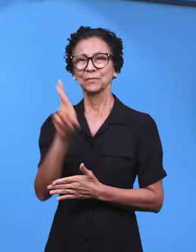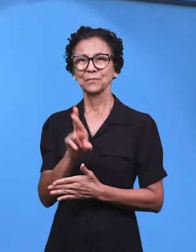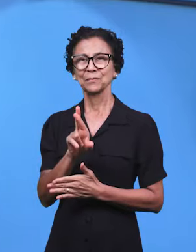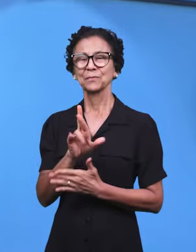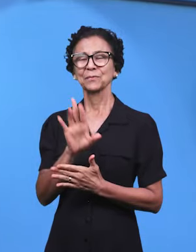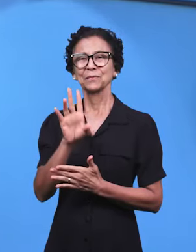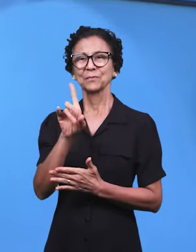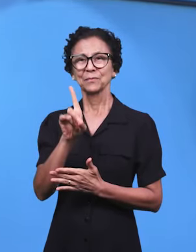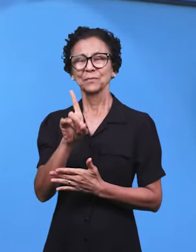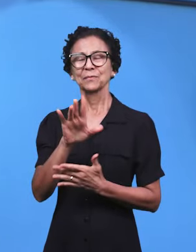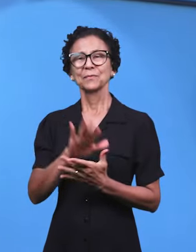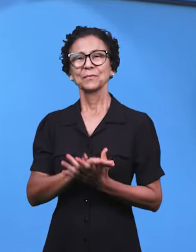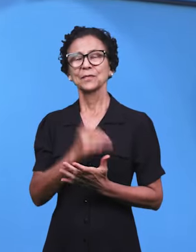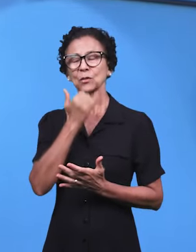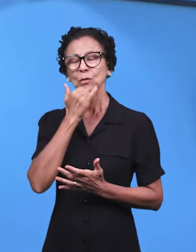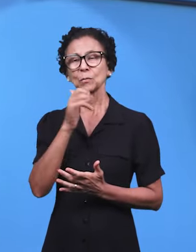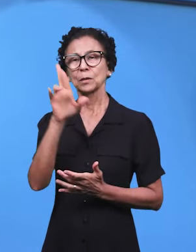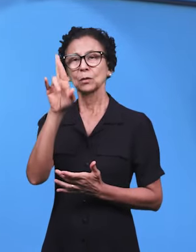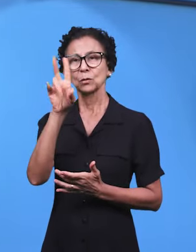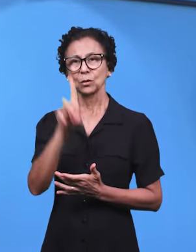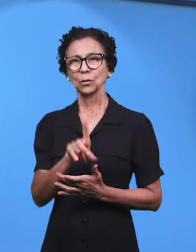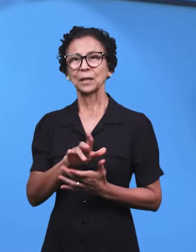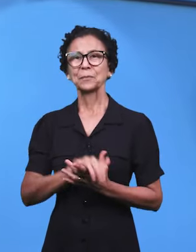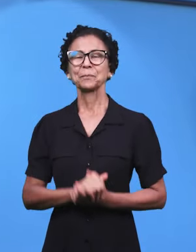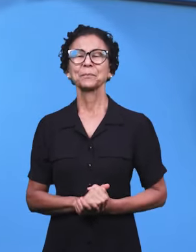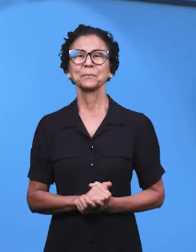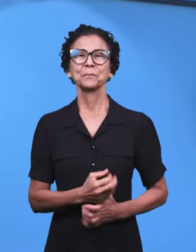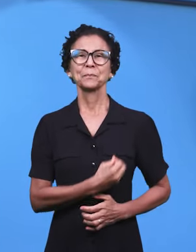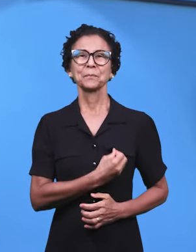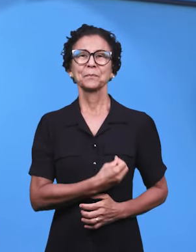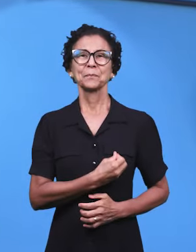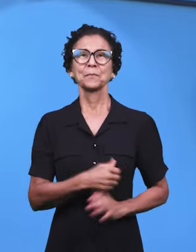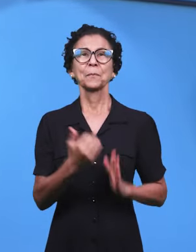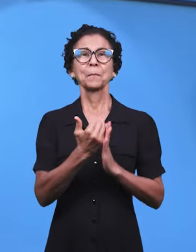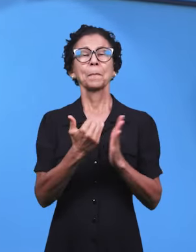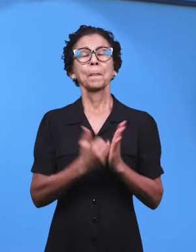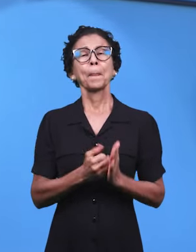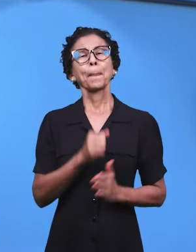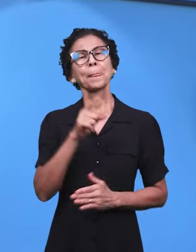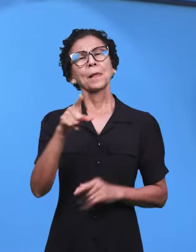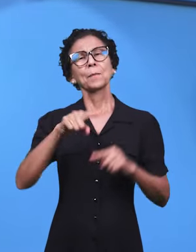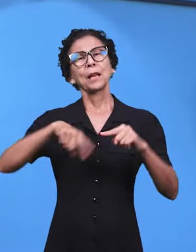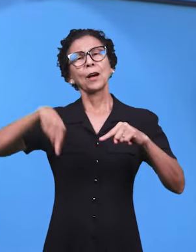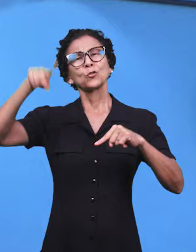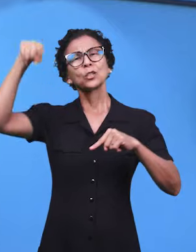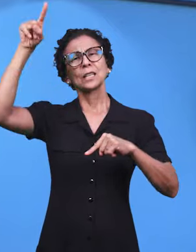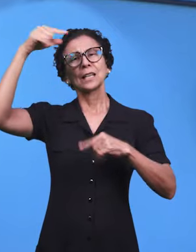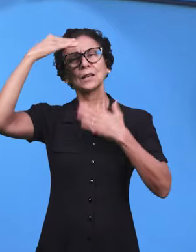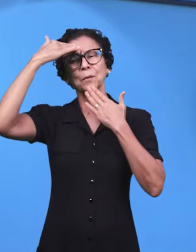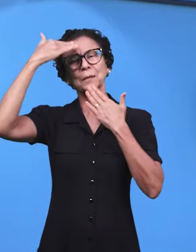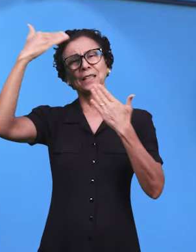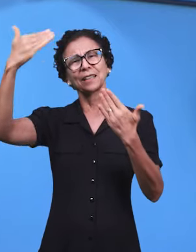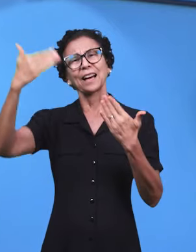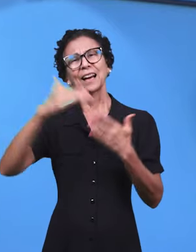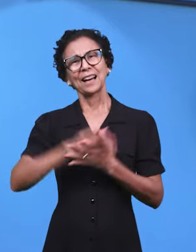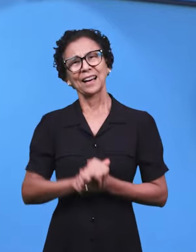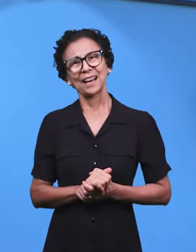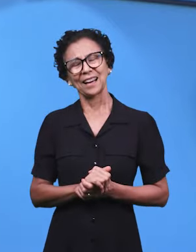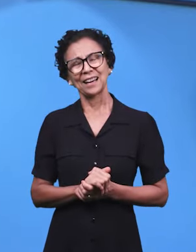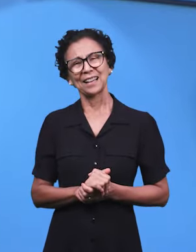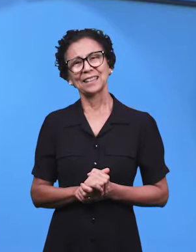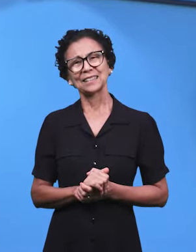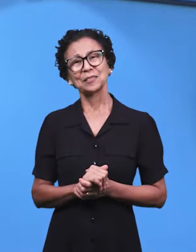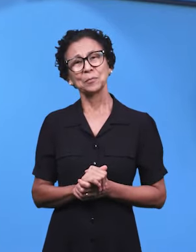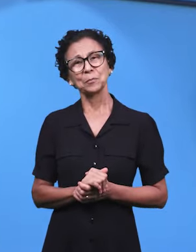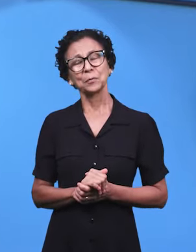Guimarães pela participação de hoje no nosso programa. E também a você pela audiência. Esperamos que este programa responda às suas dúvidas,